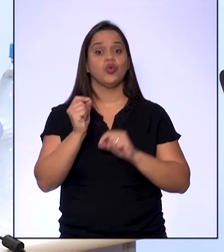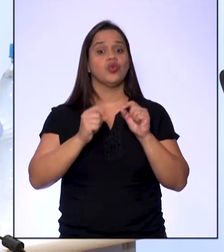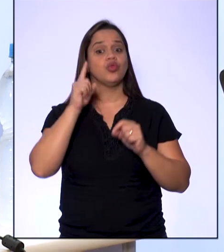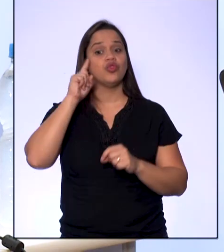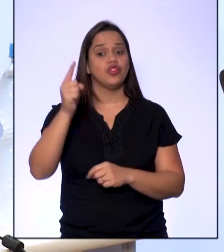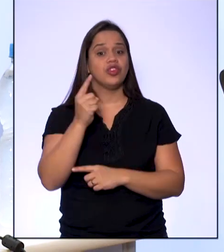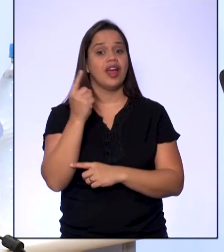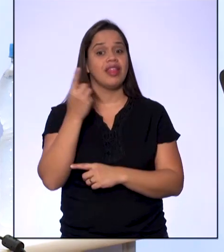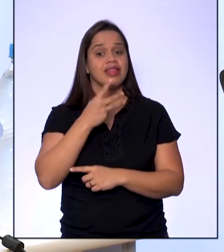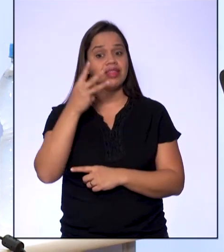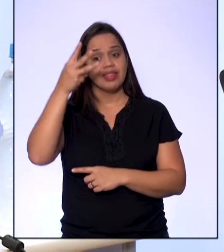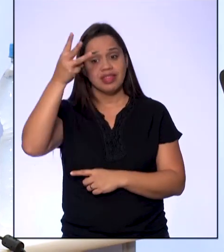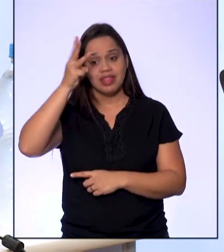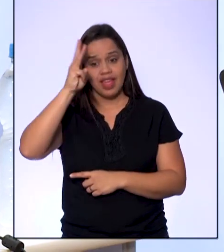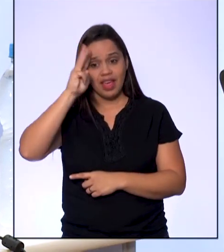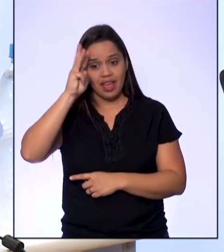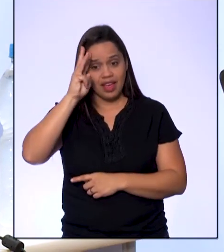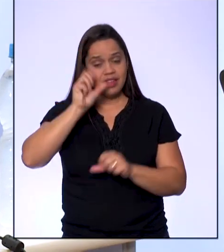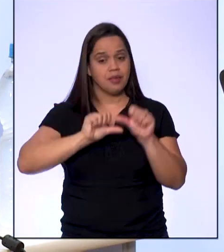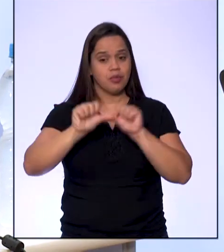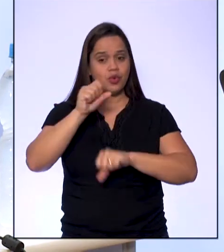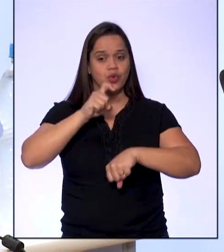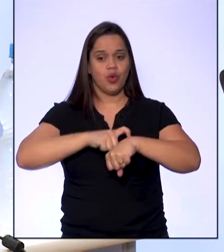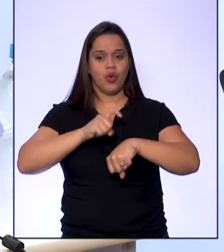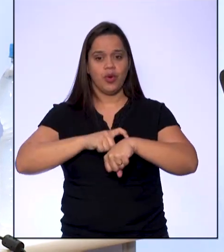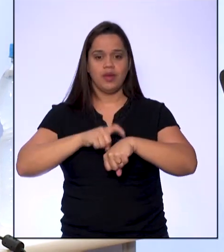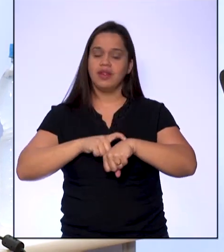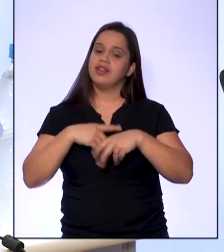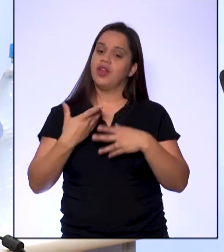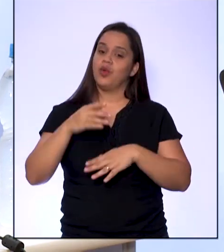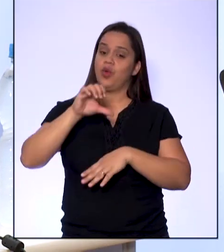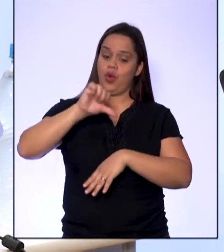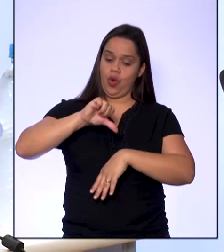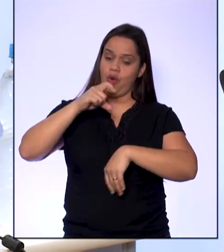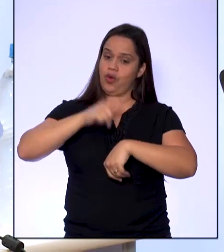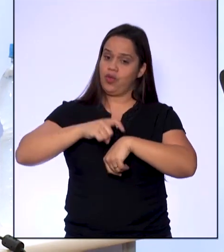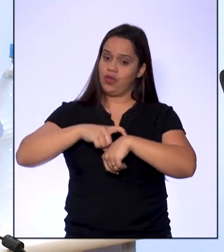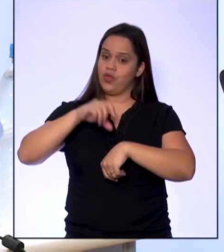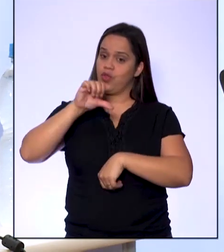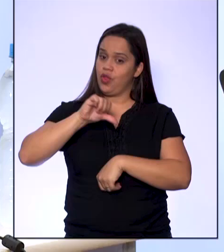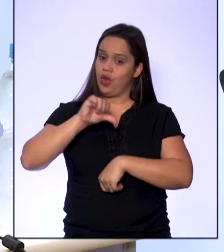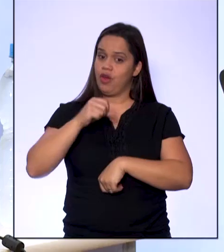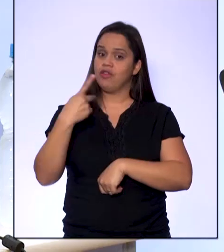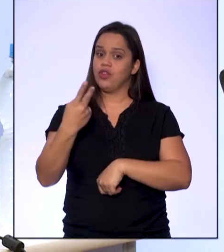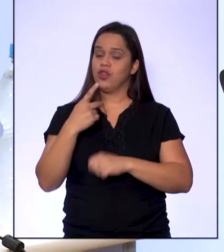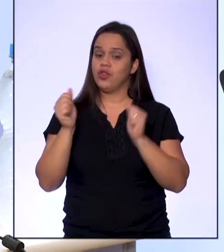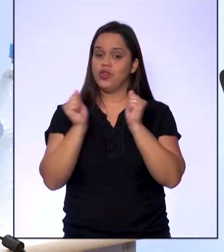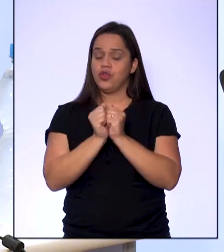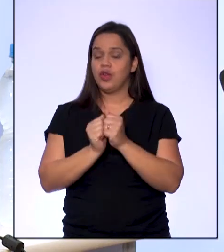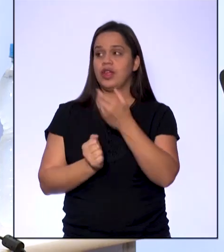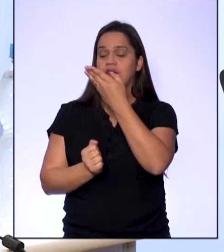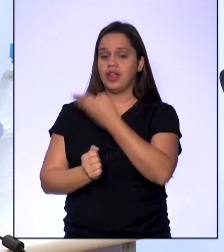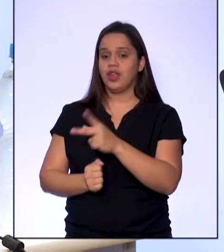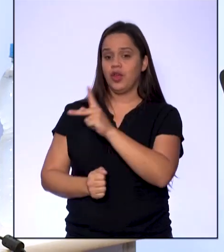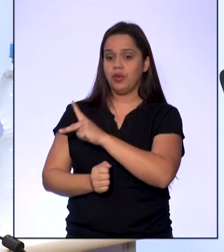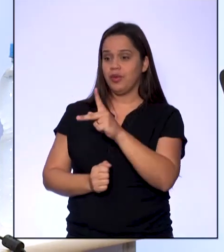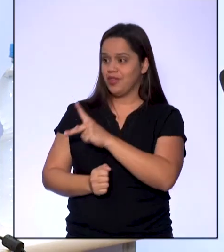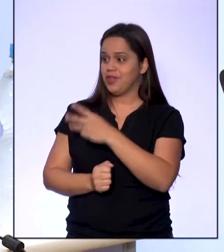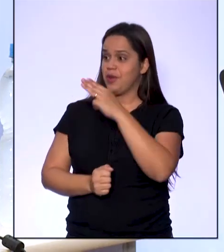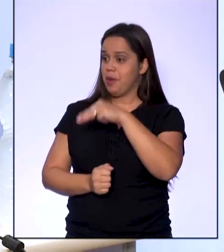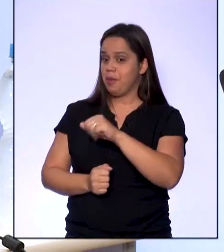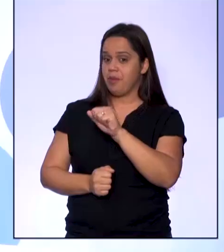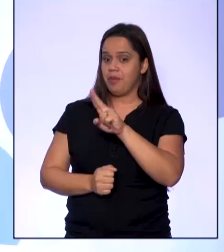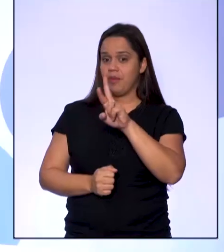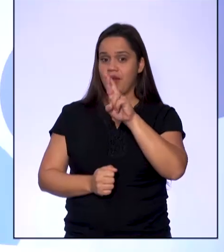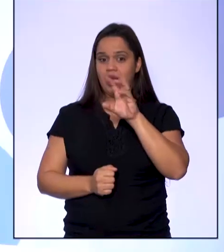terça-feira. Mudou o horário. Então, terça-feira aqui, 9 horas, nós estaremos juntos. E o Mauro estará comigo. De